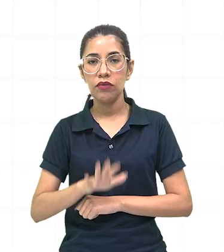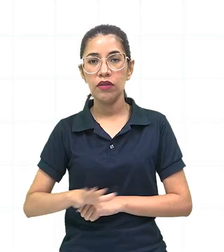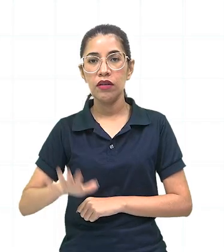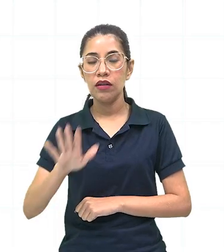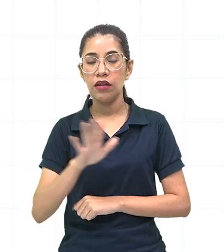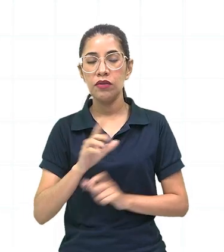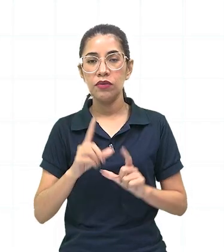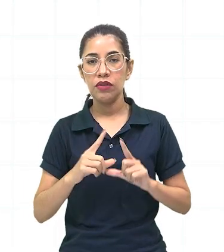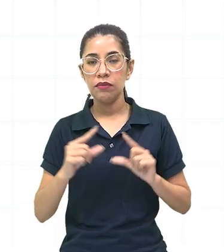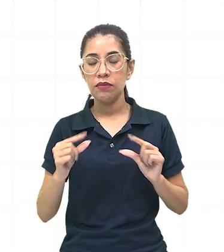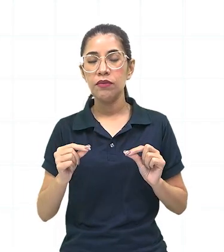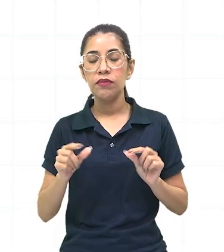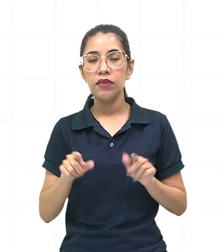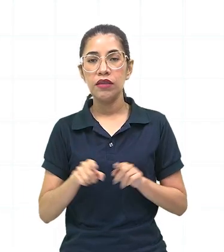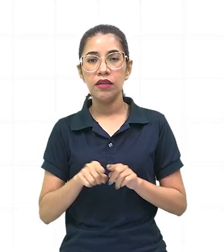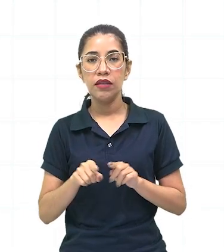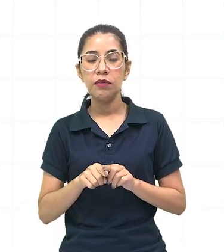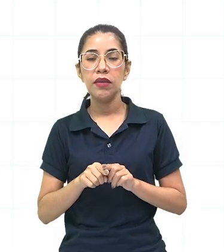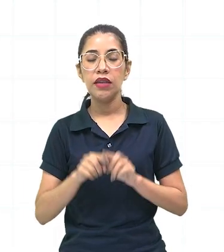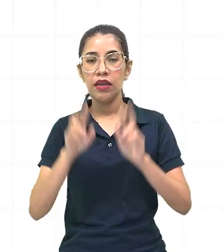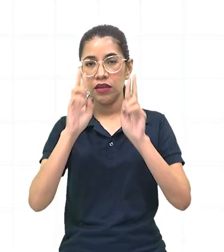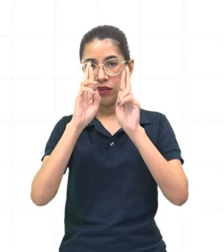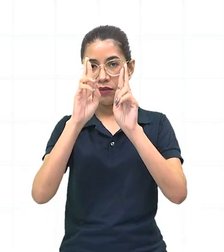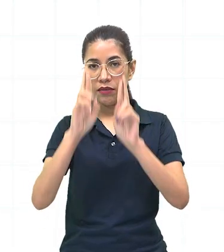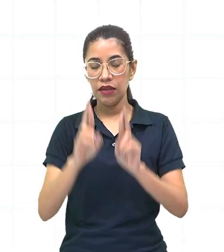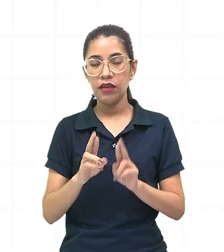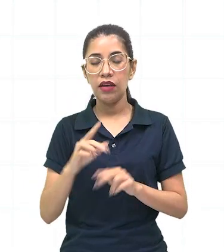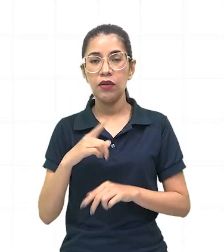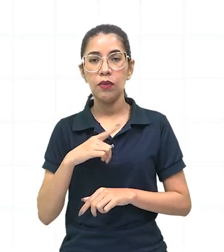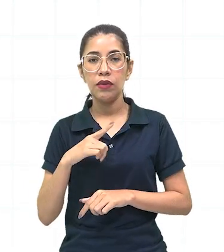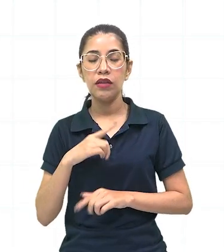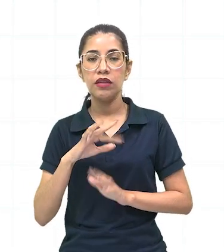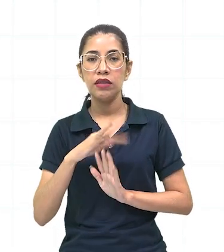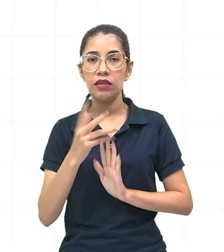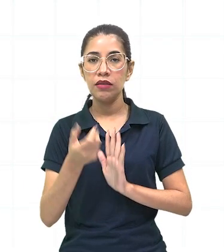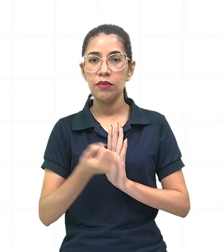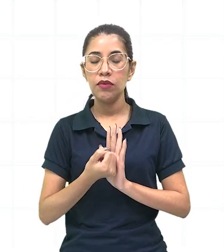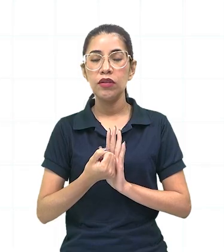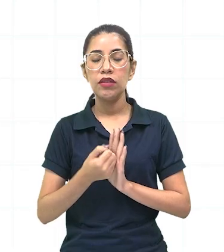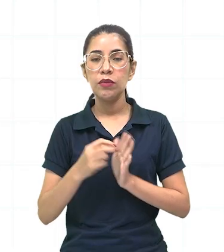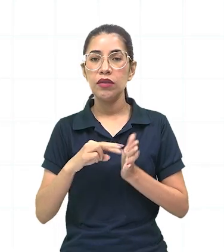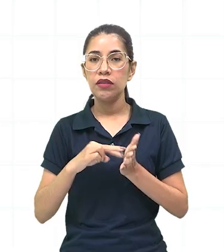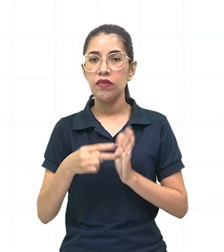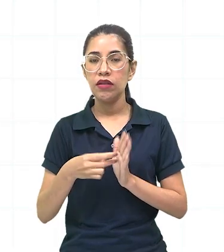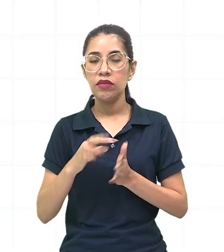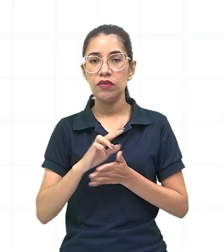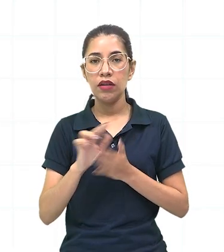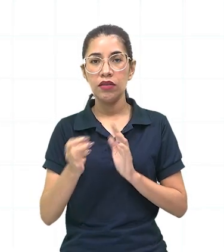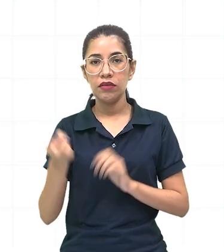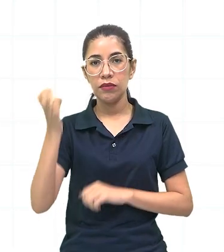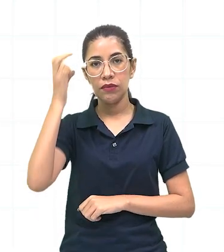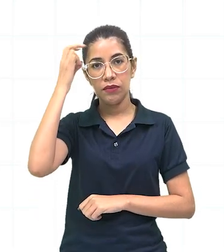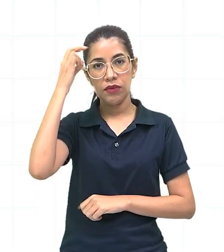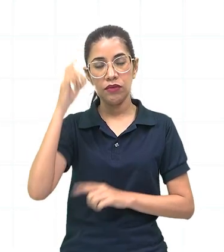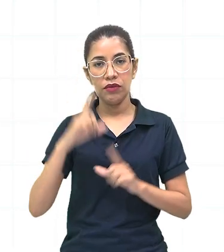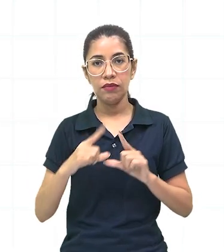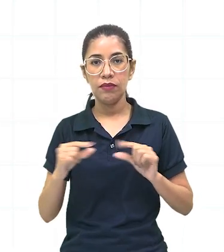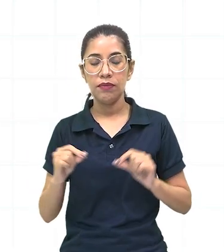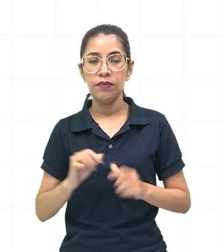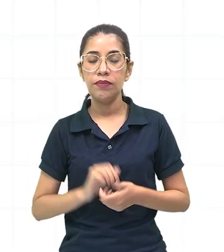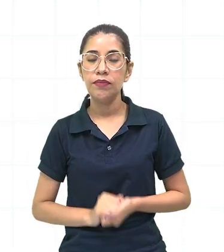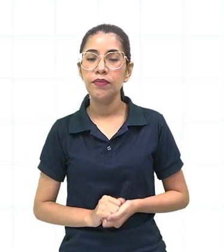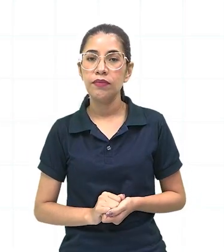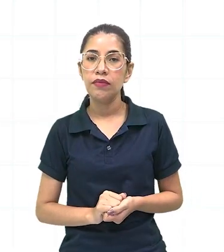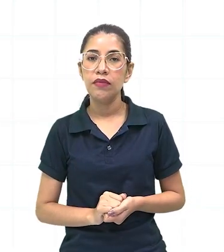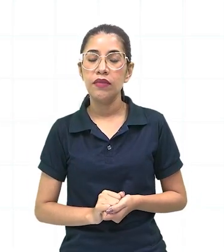Japão, sendo altamente respeitado e carregado de simbolismo cultural. É isso mesmo, pessoal.